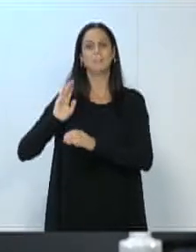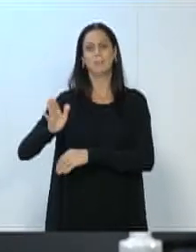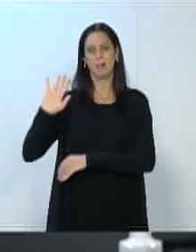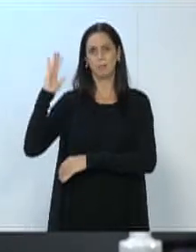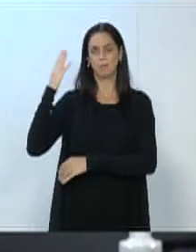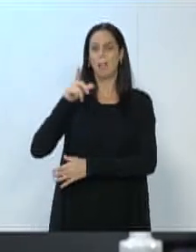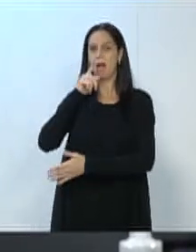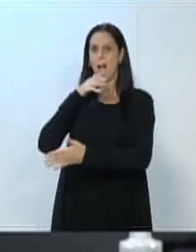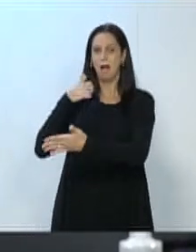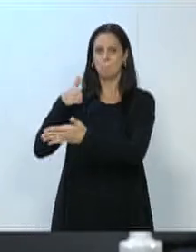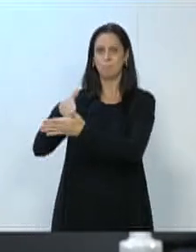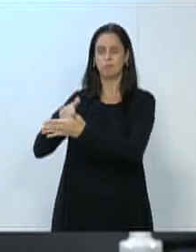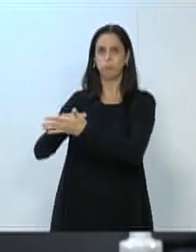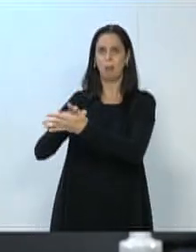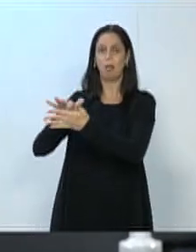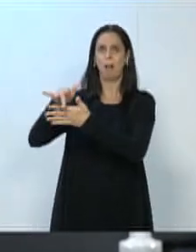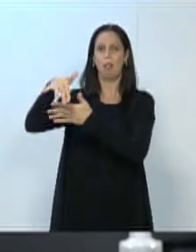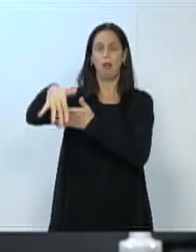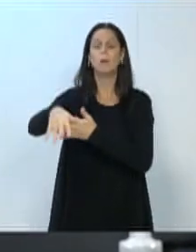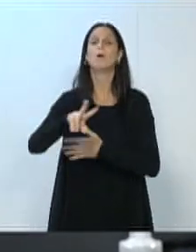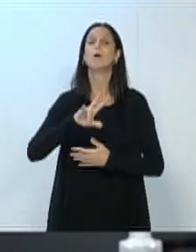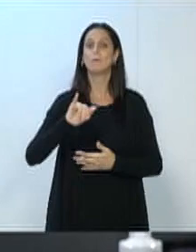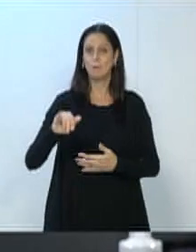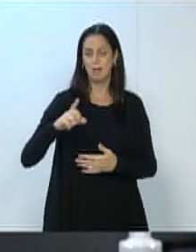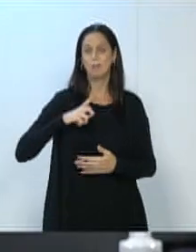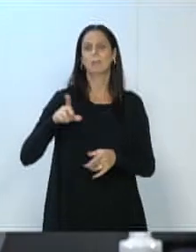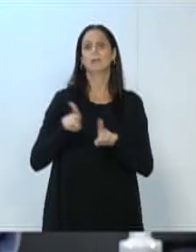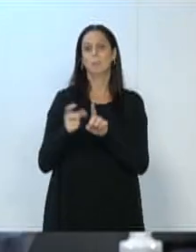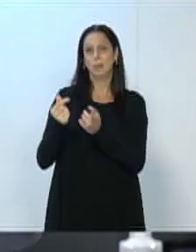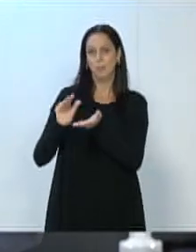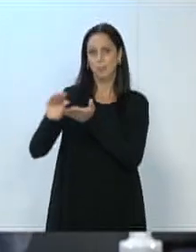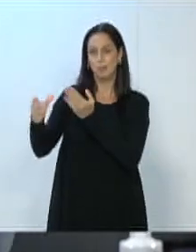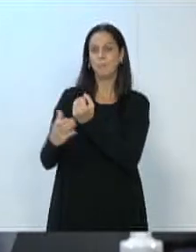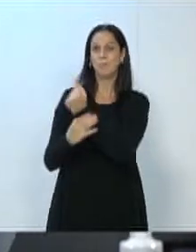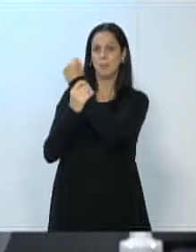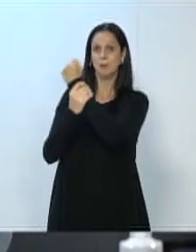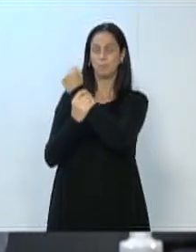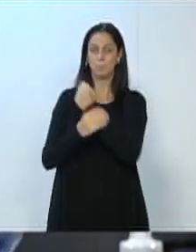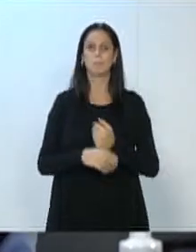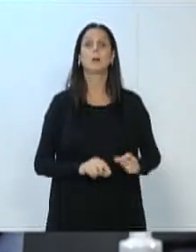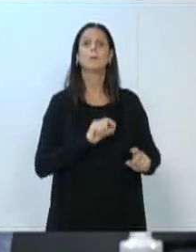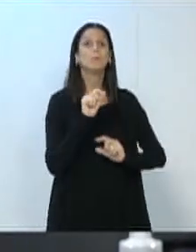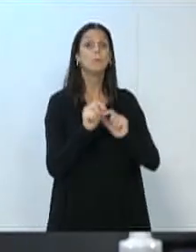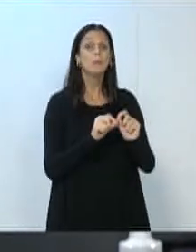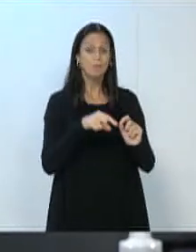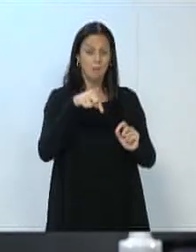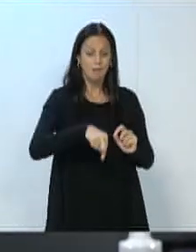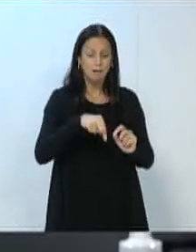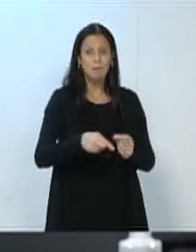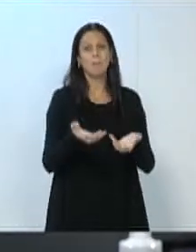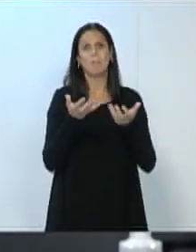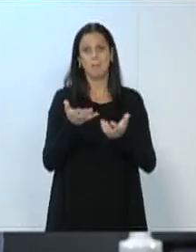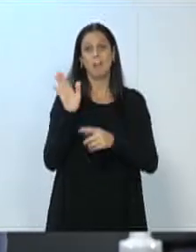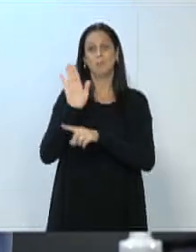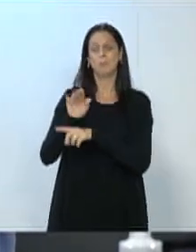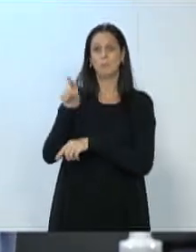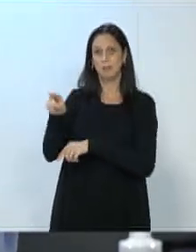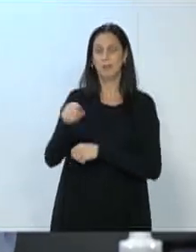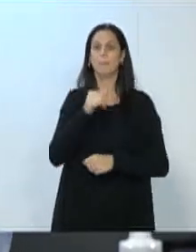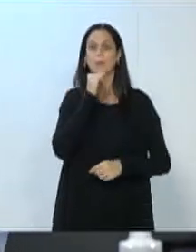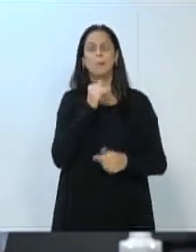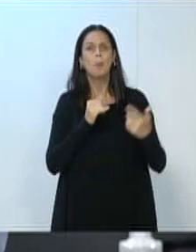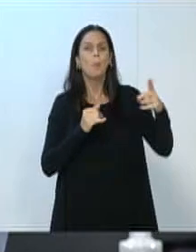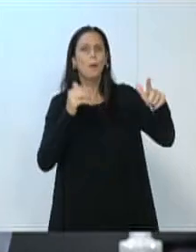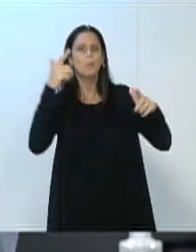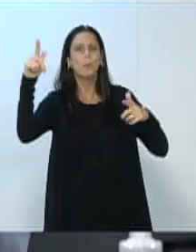vai sair mas o recurso uma segurado não assim que interessa para nós José boa ter os outros lá que